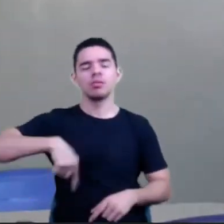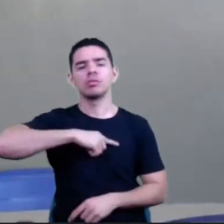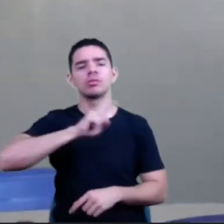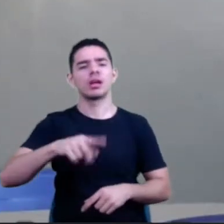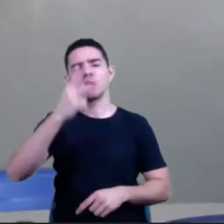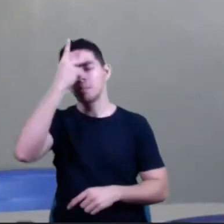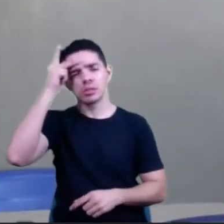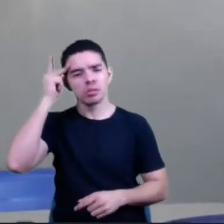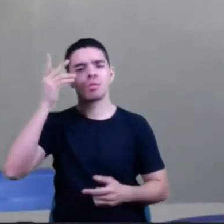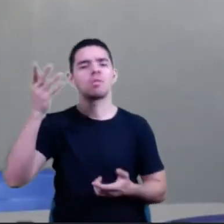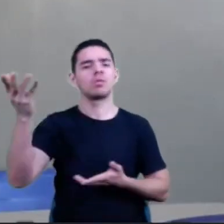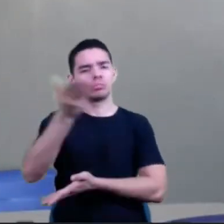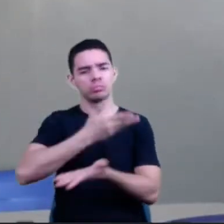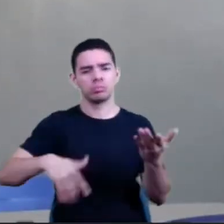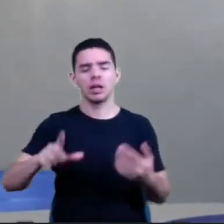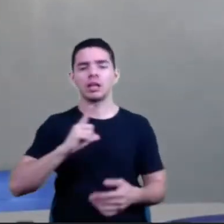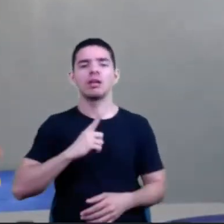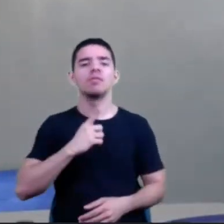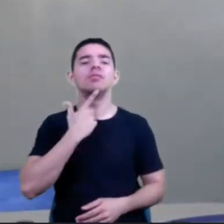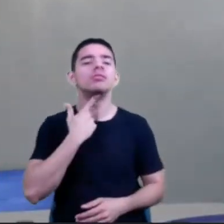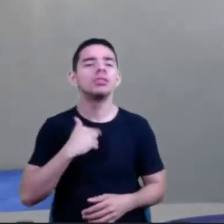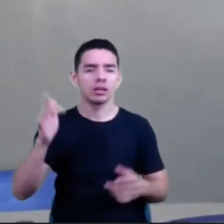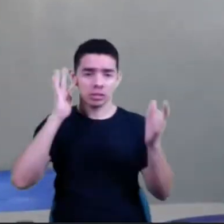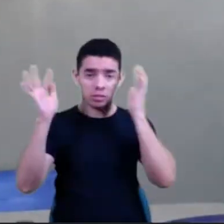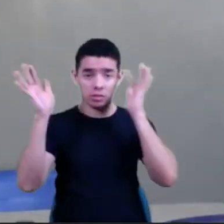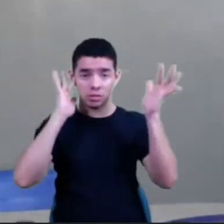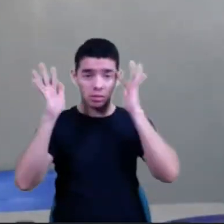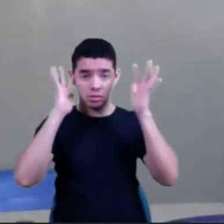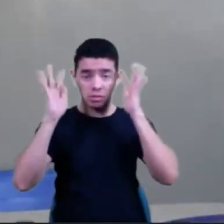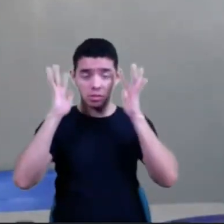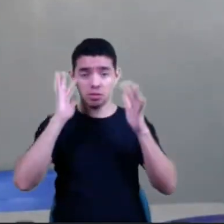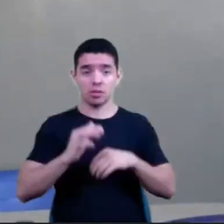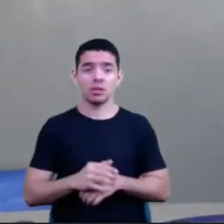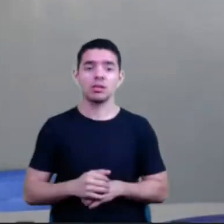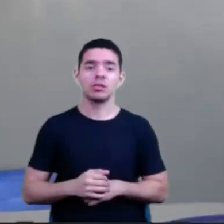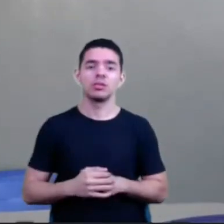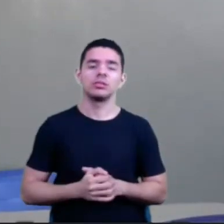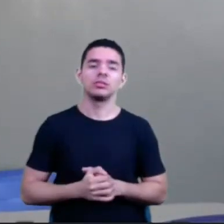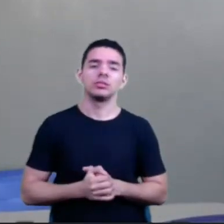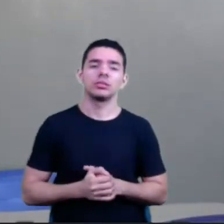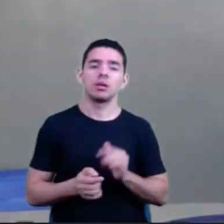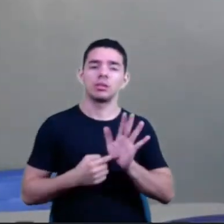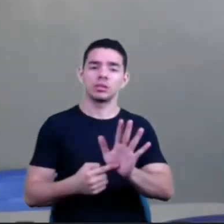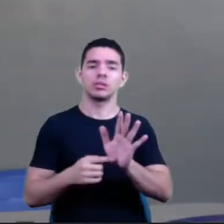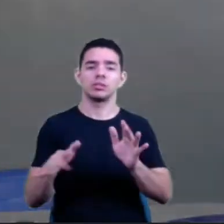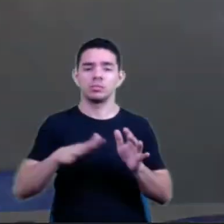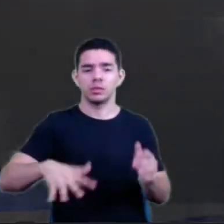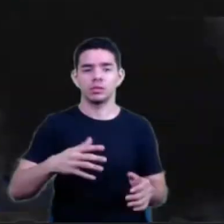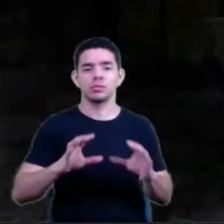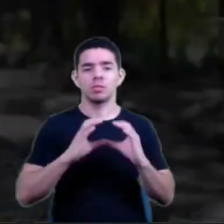assim, que têm as suas vontades, os seus sonhos, as suas esperanças e tenta só trazer isso para os espaços que a gente já